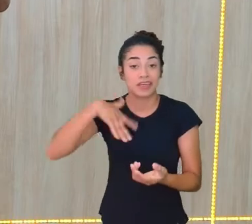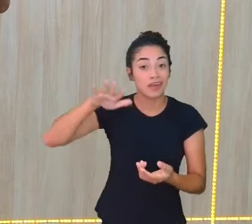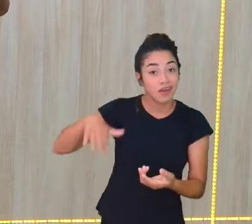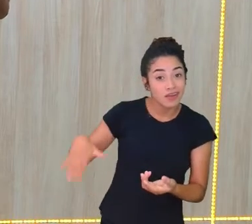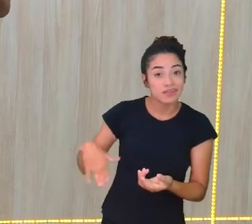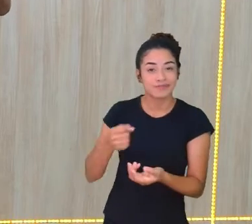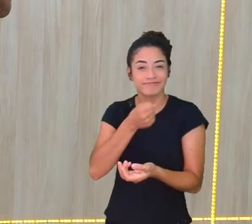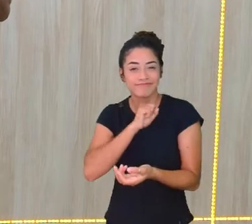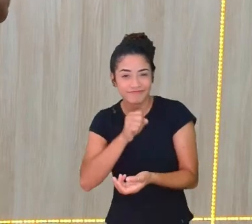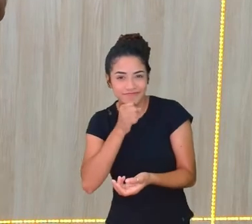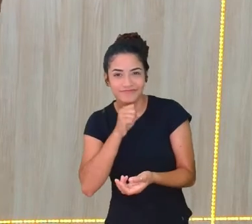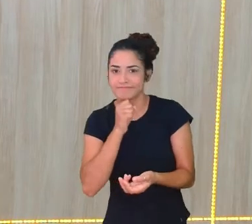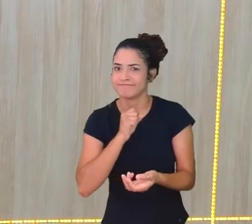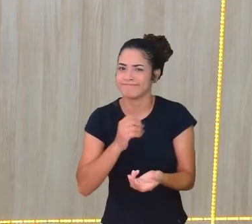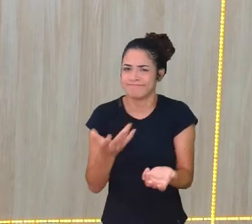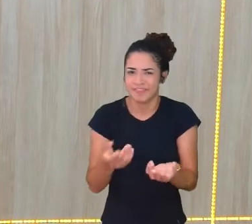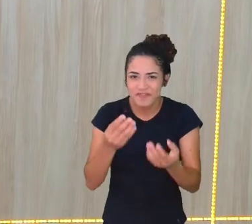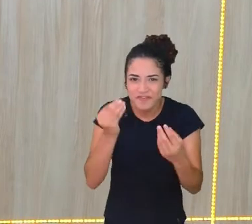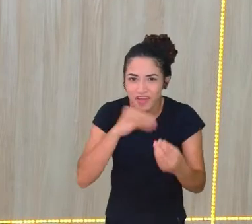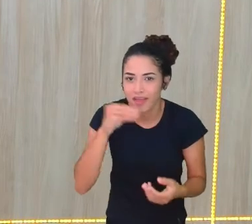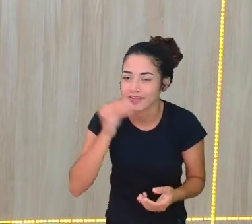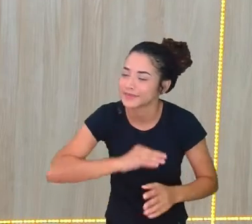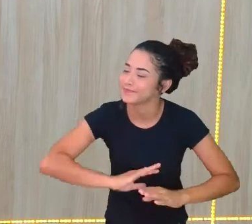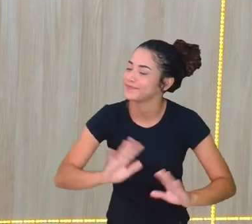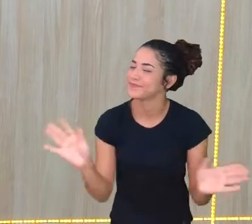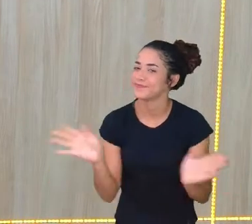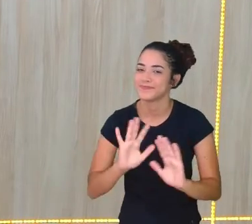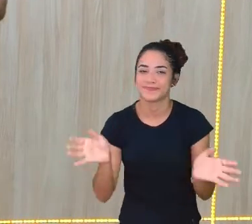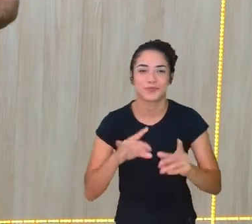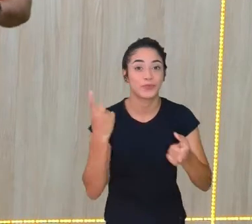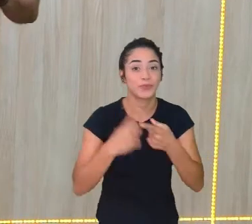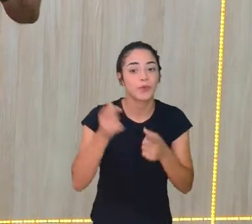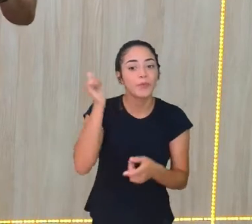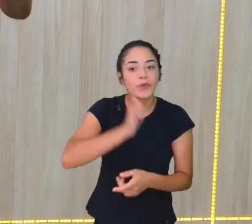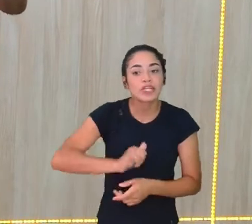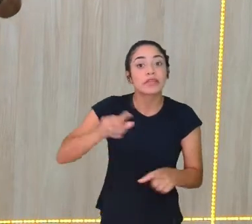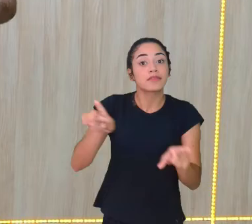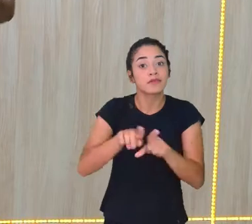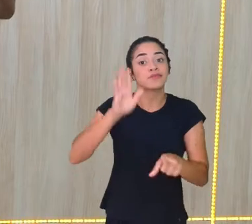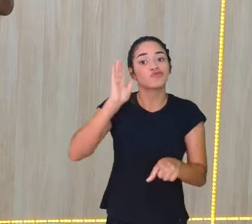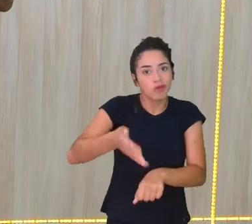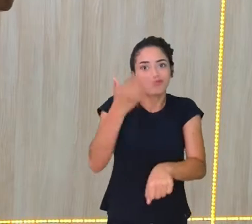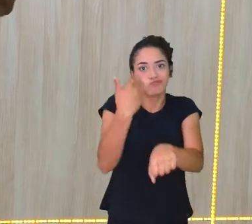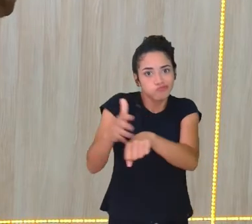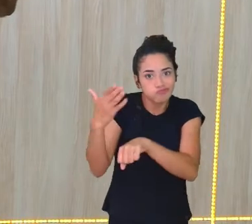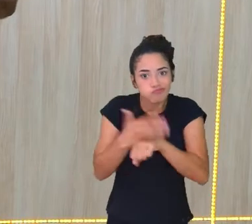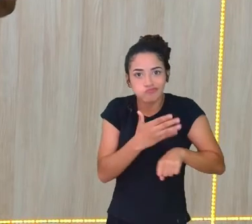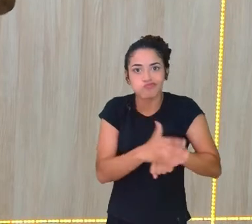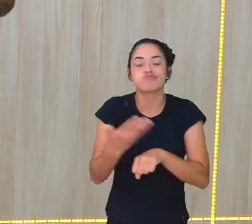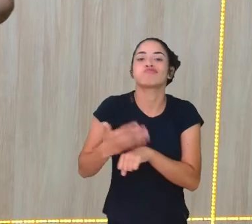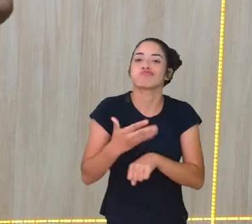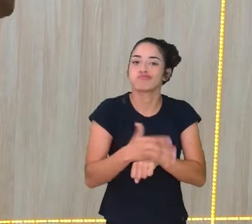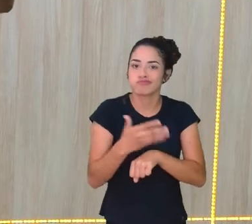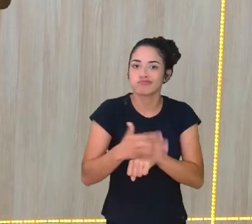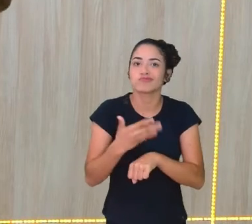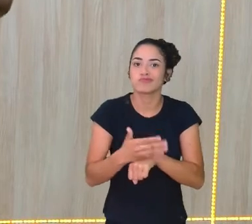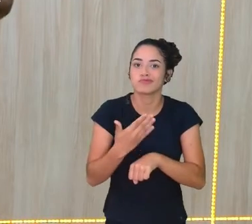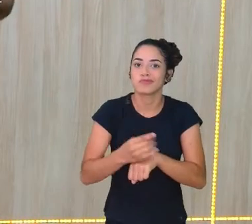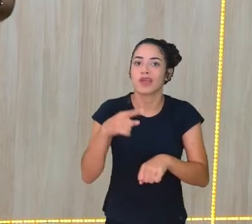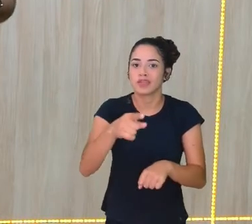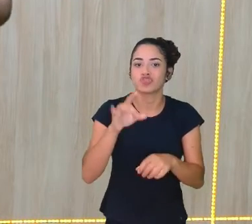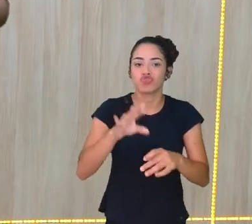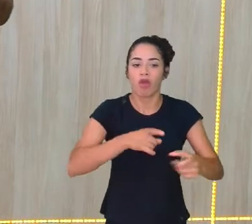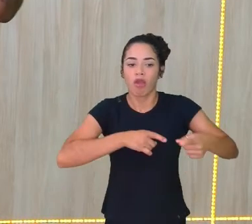as mulheres espartanas também eram boas guerreiras, né? Então eles ainda teriam que passar por cima das